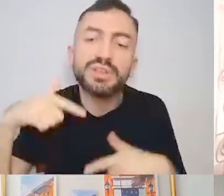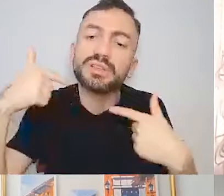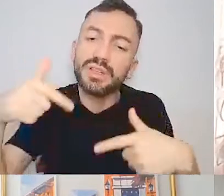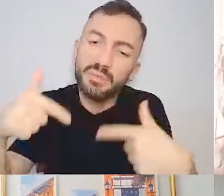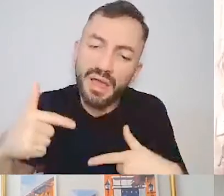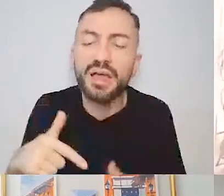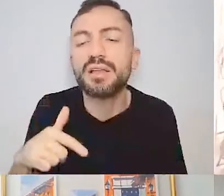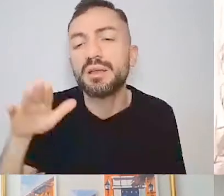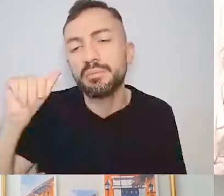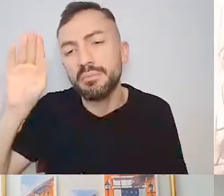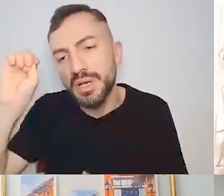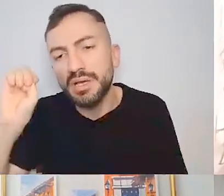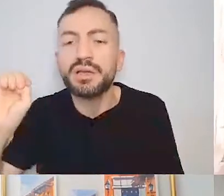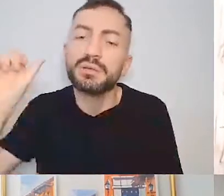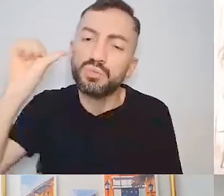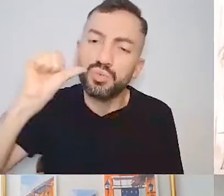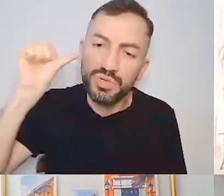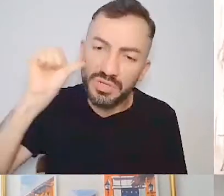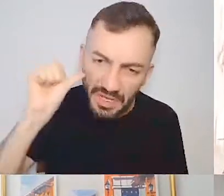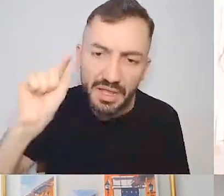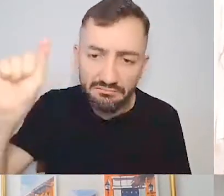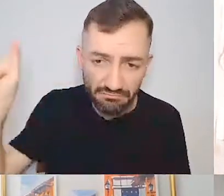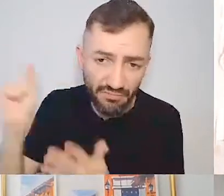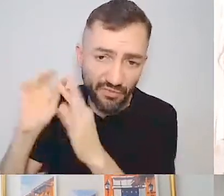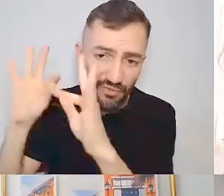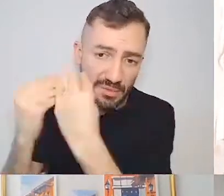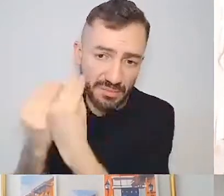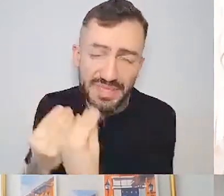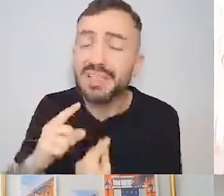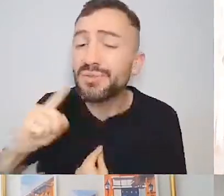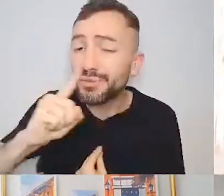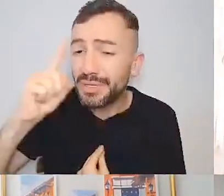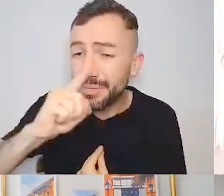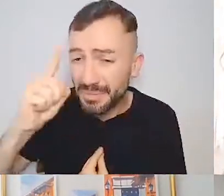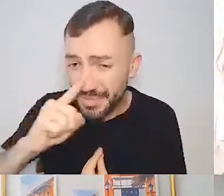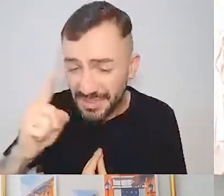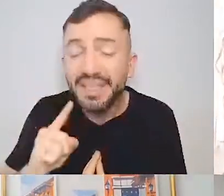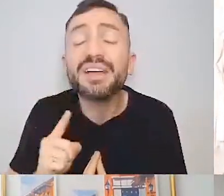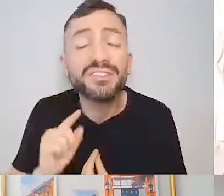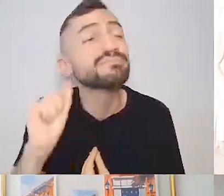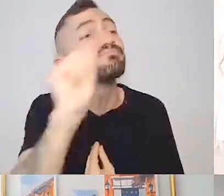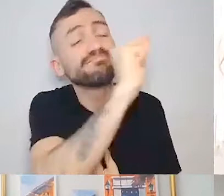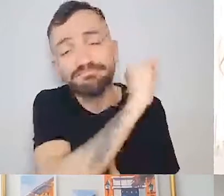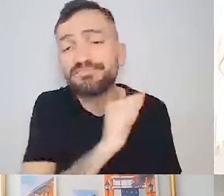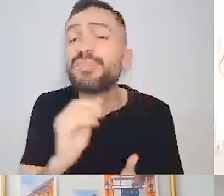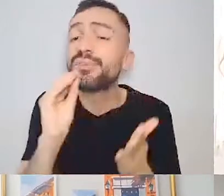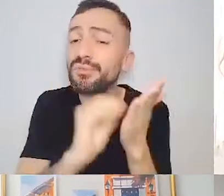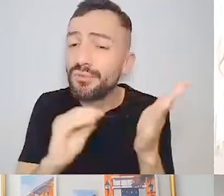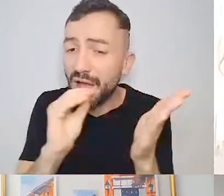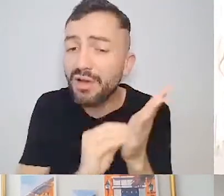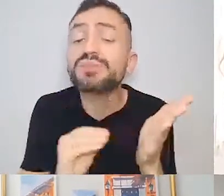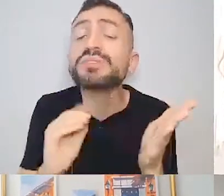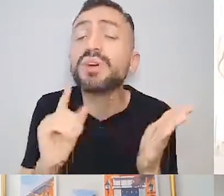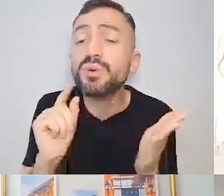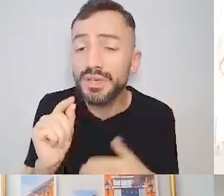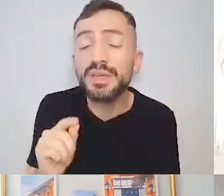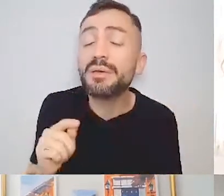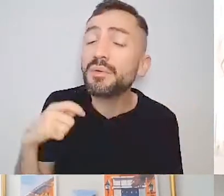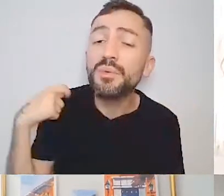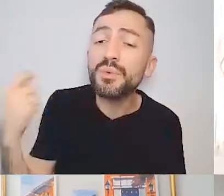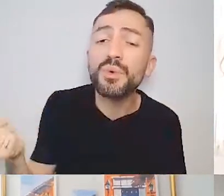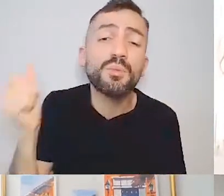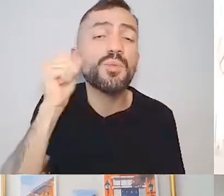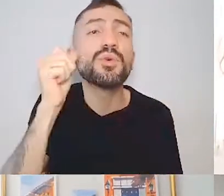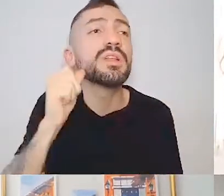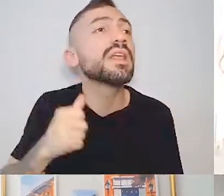mães que estão nessa situação de vulnerabilidade, onde ainda há um olhar de mulheres não podem exercer